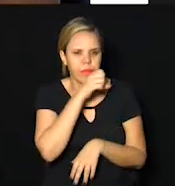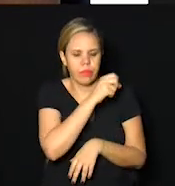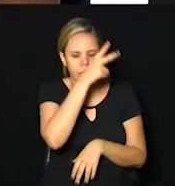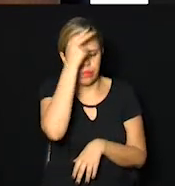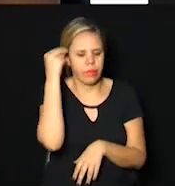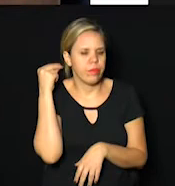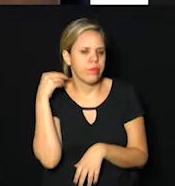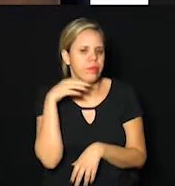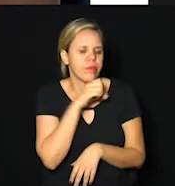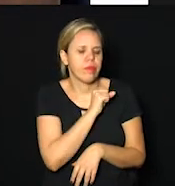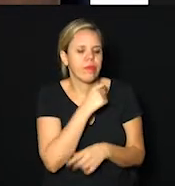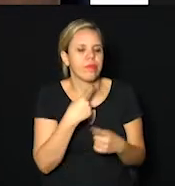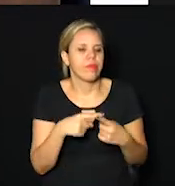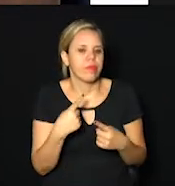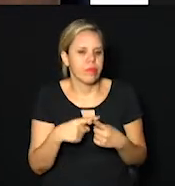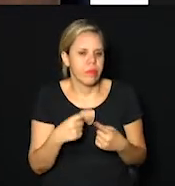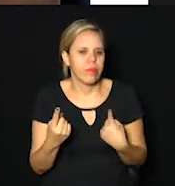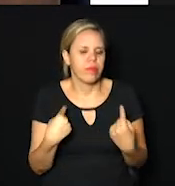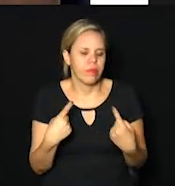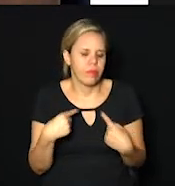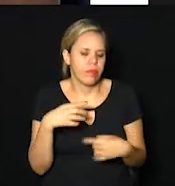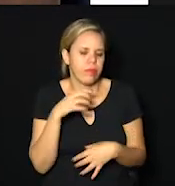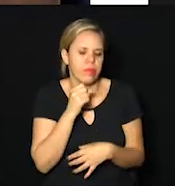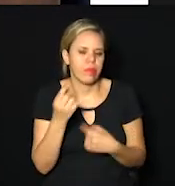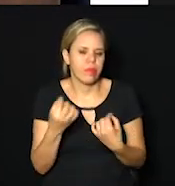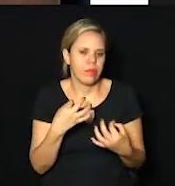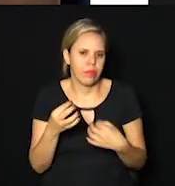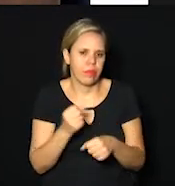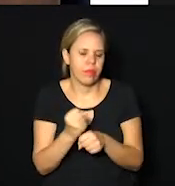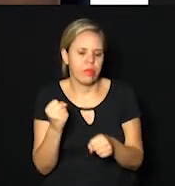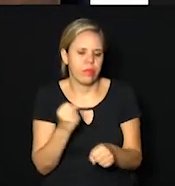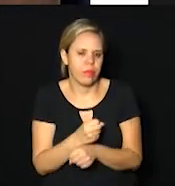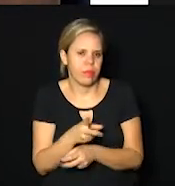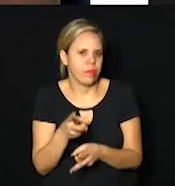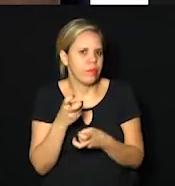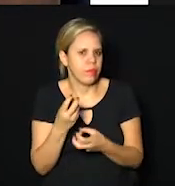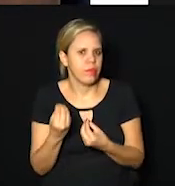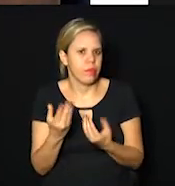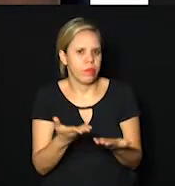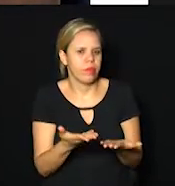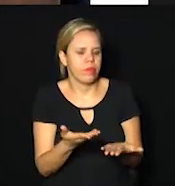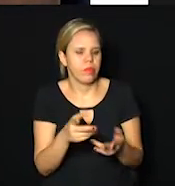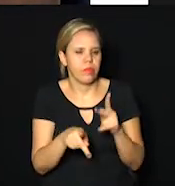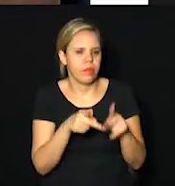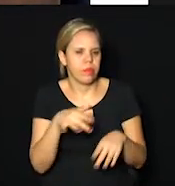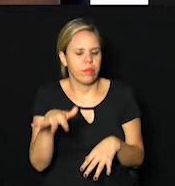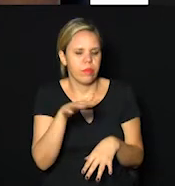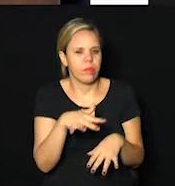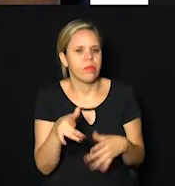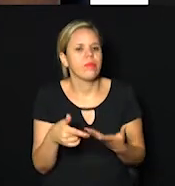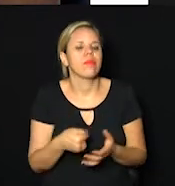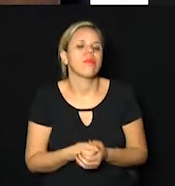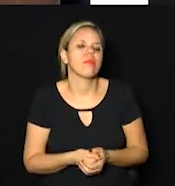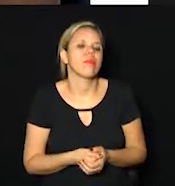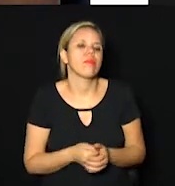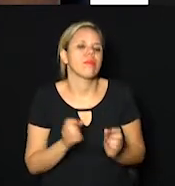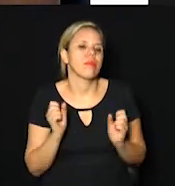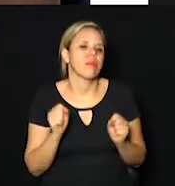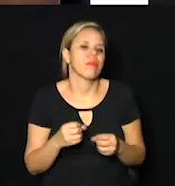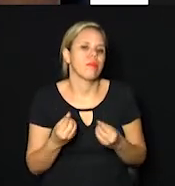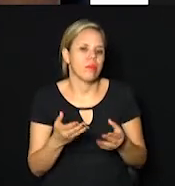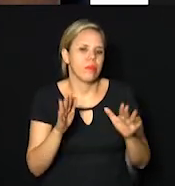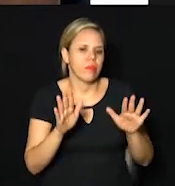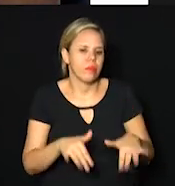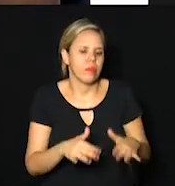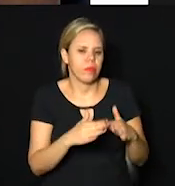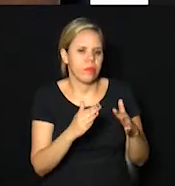porque a avenida vai ser duplicada. Agora, anote, o que eu entrego para ela é a possibilidade de ficar em casa